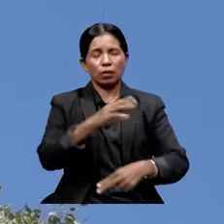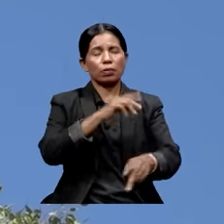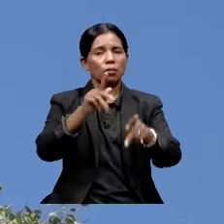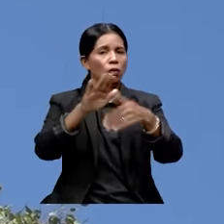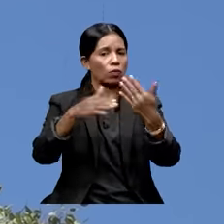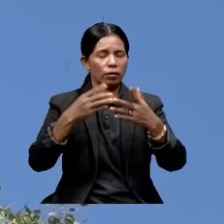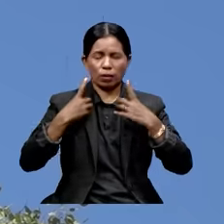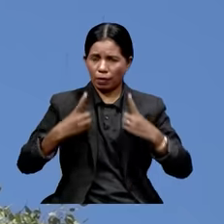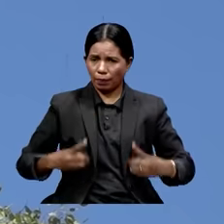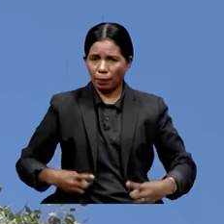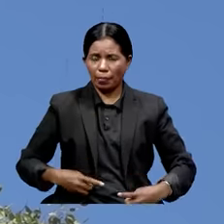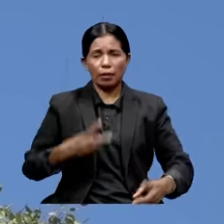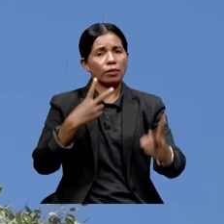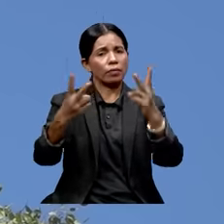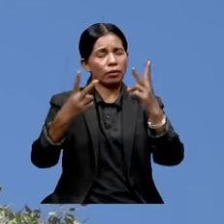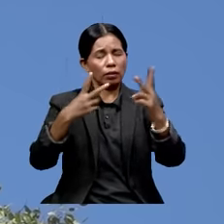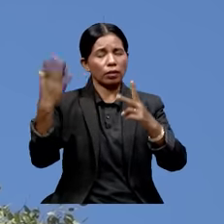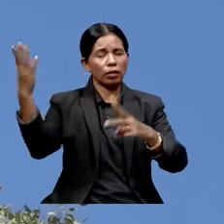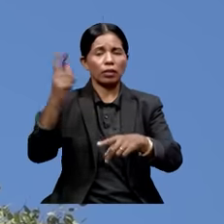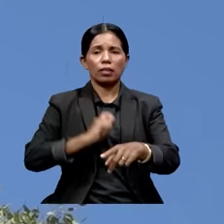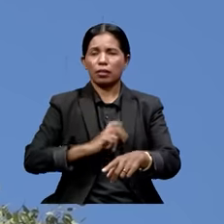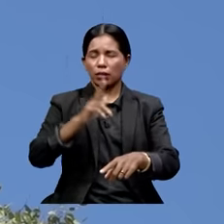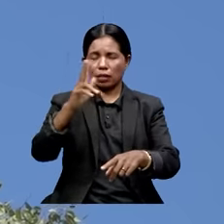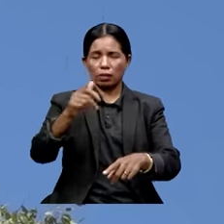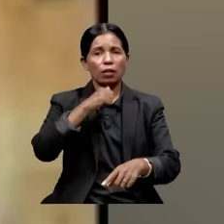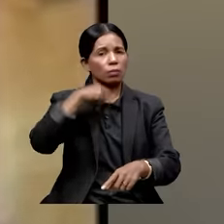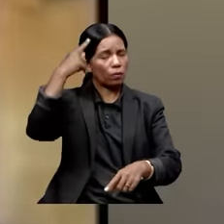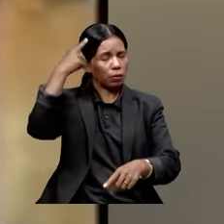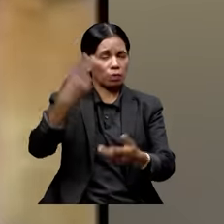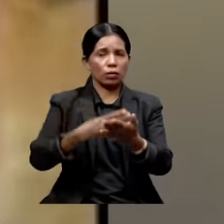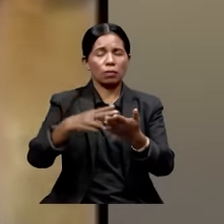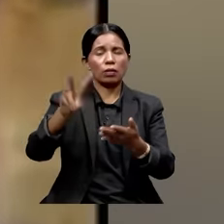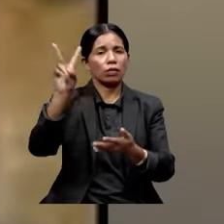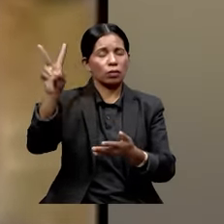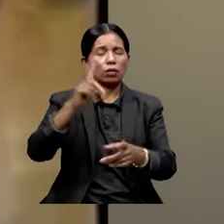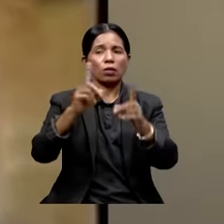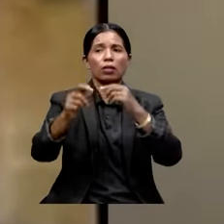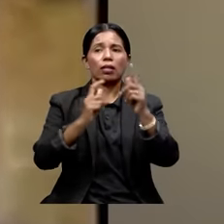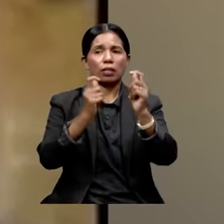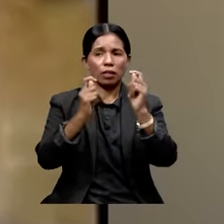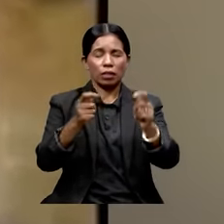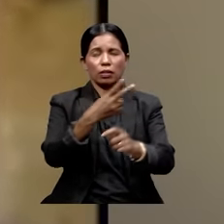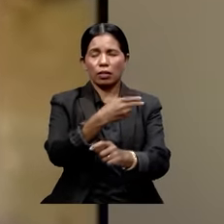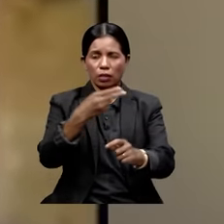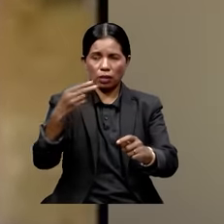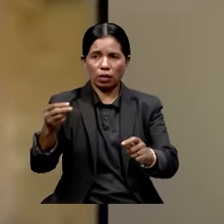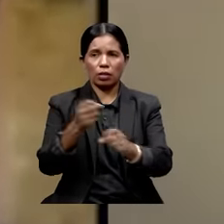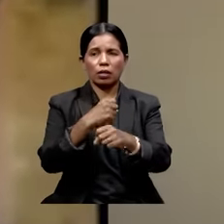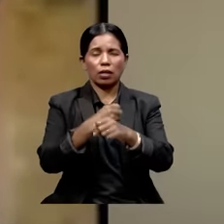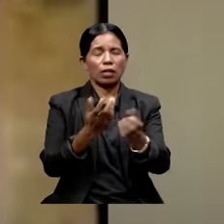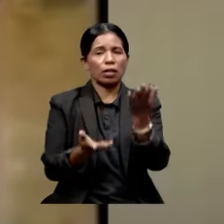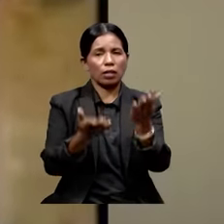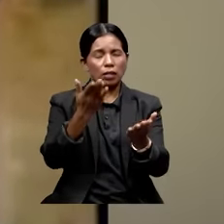dignidade. Durante ne visita no misa ya tasitolu, Papa João Paulo II kuali aliantetu no Indonesia, halo balanço